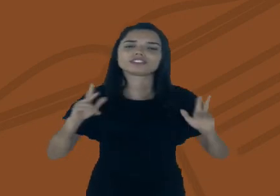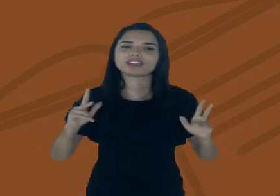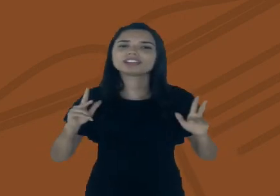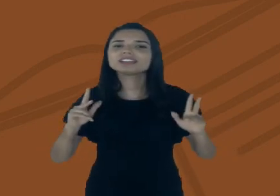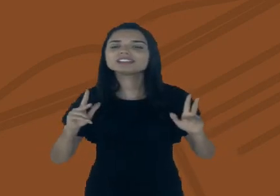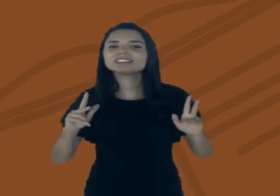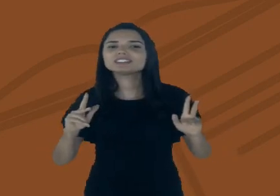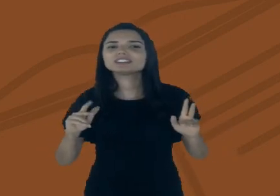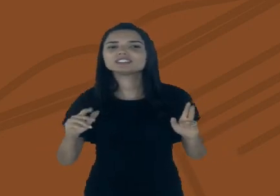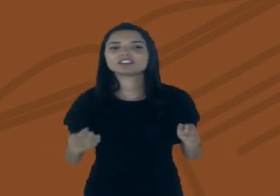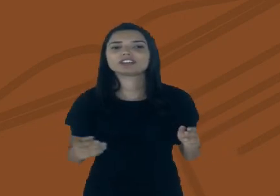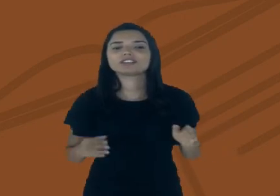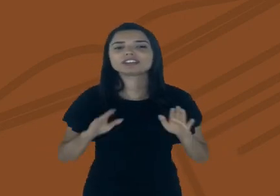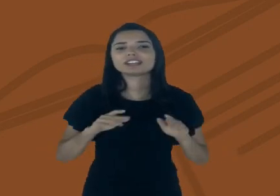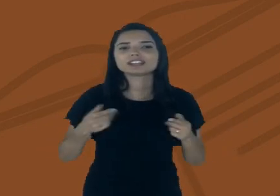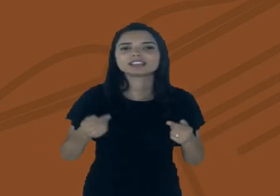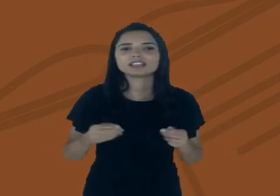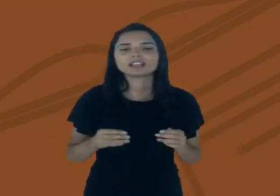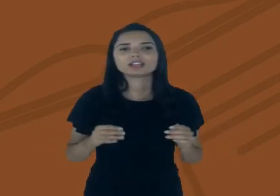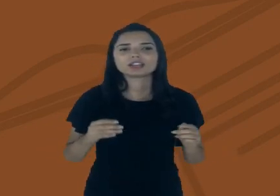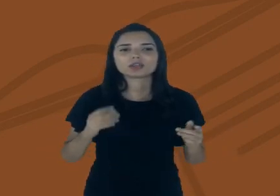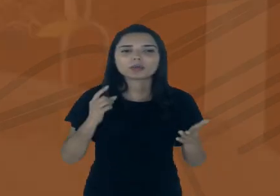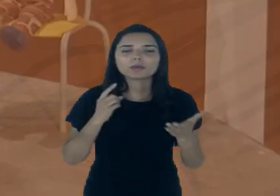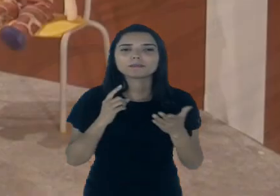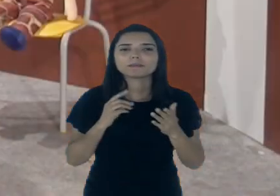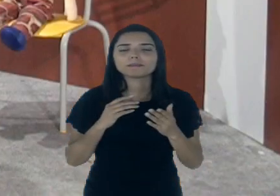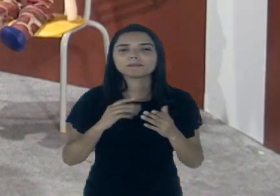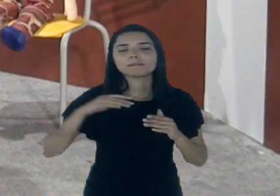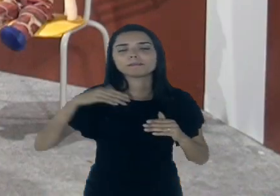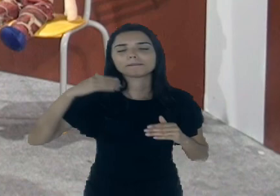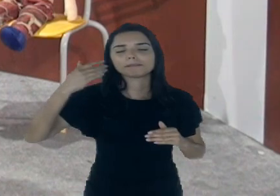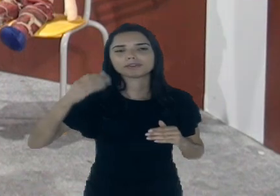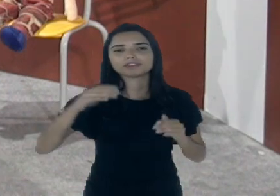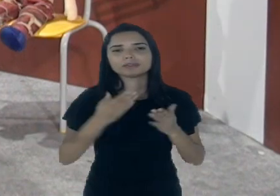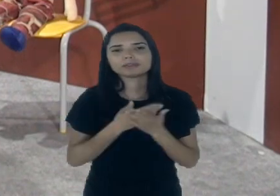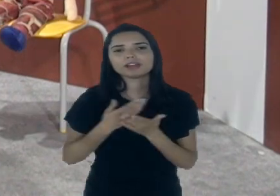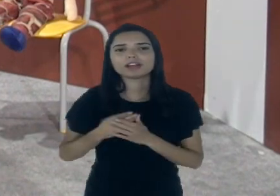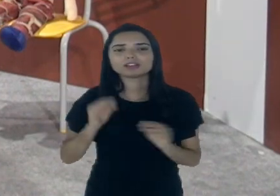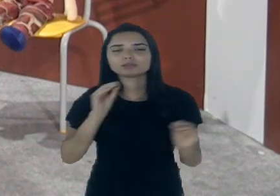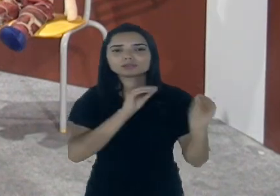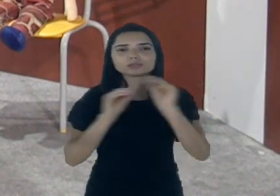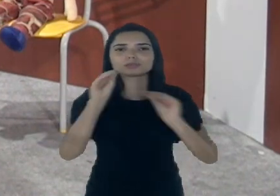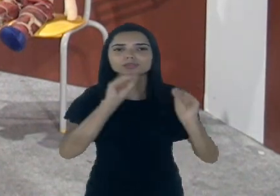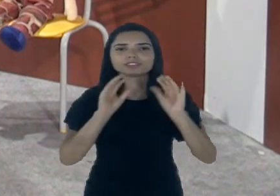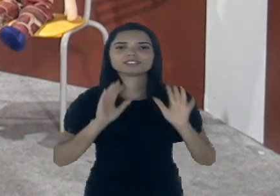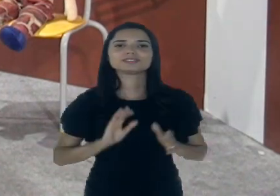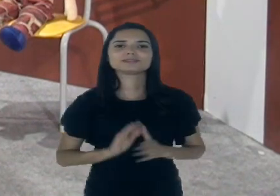por aqui, a gente se encontra na próxima aula. Um beijo para vocês e até a próxima.